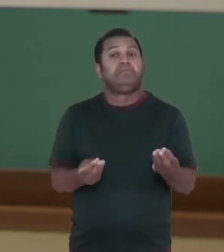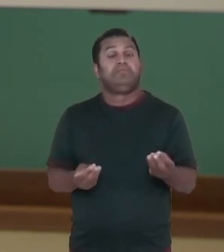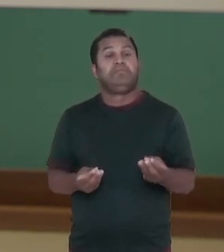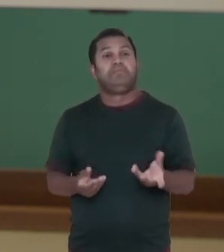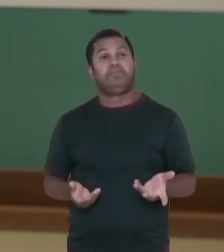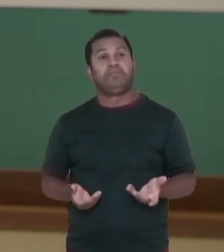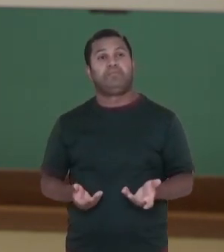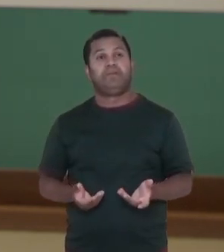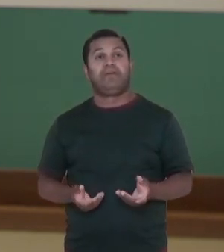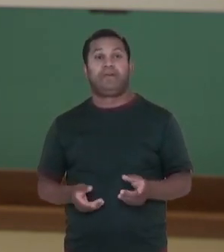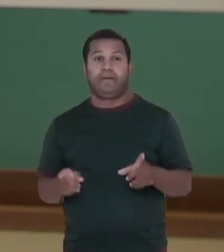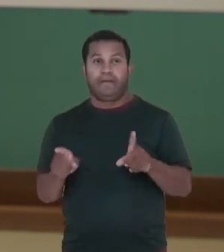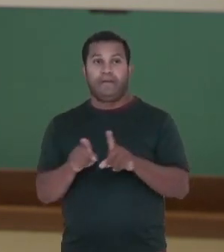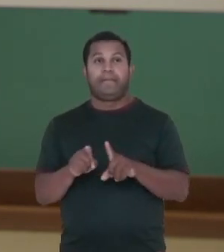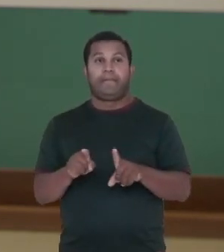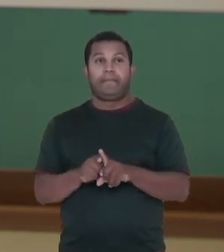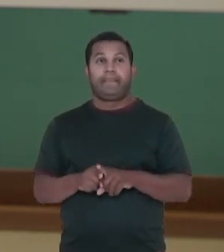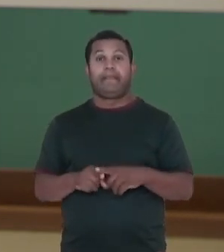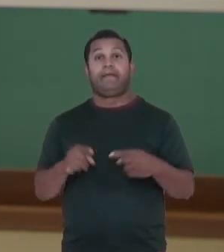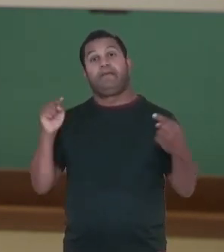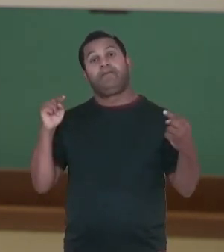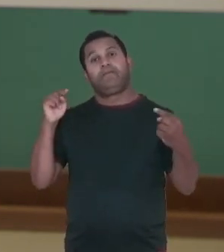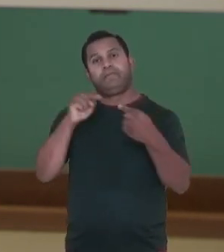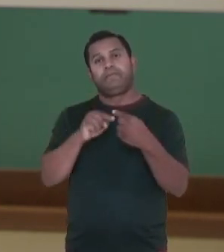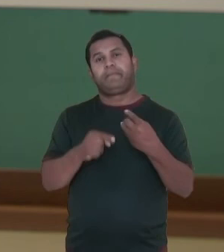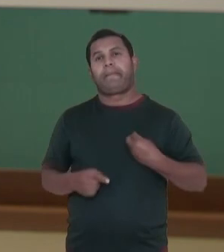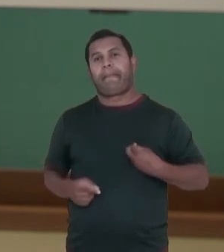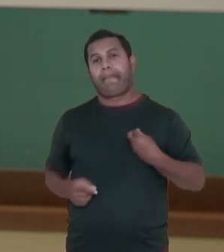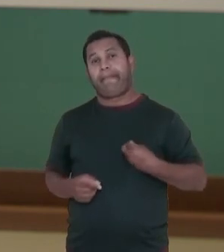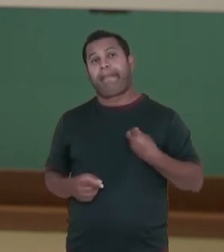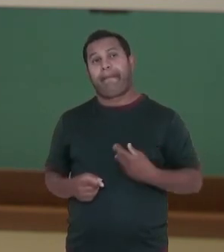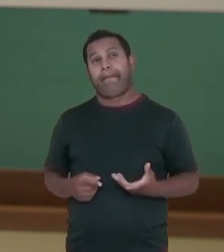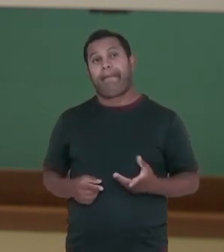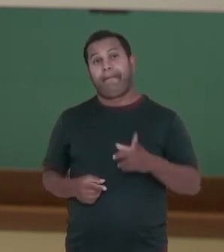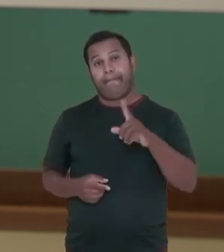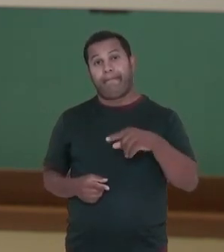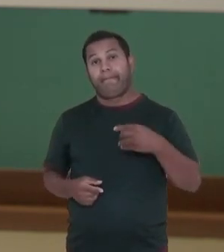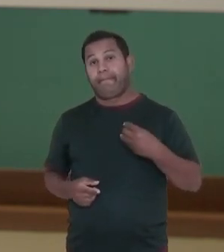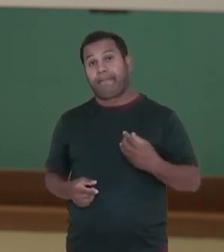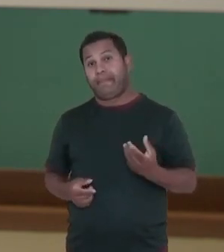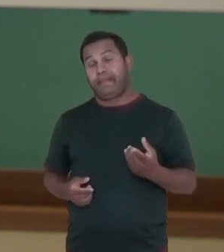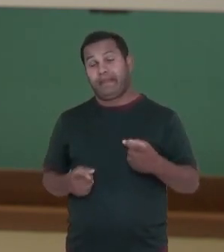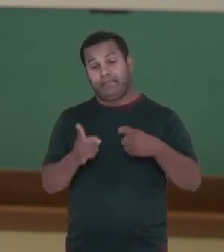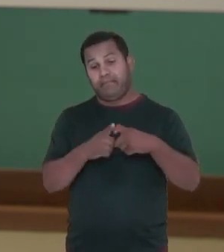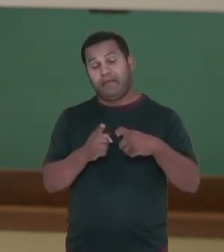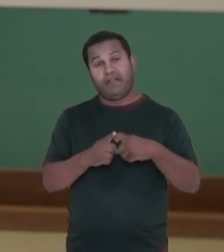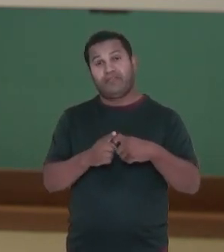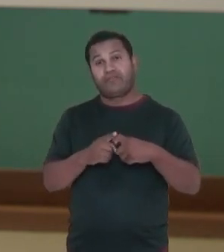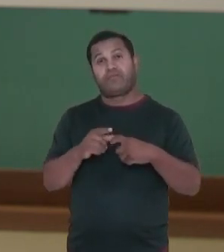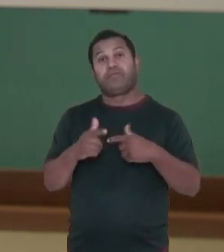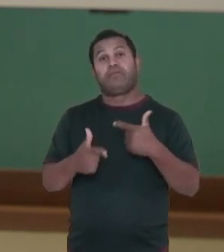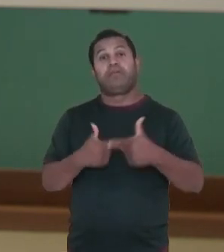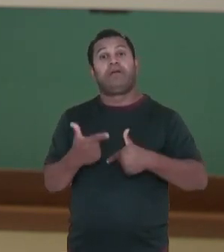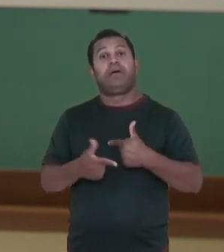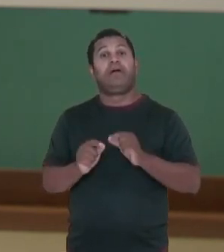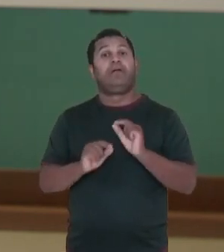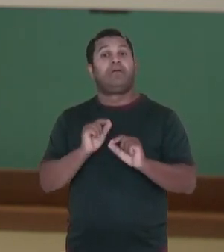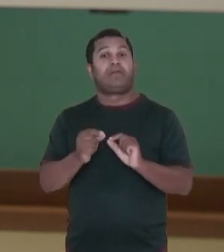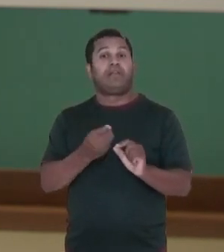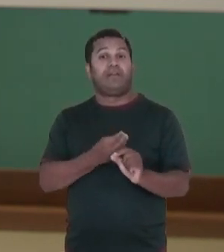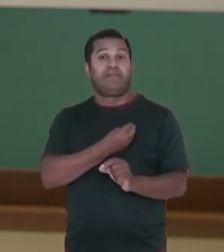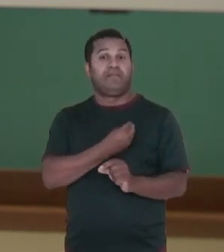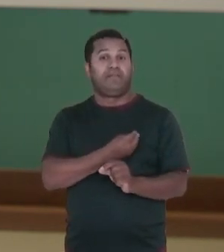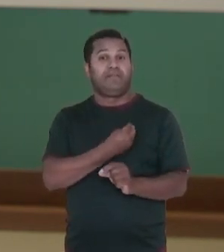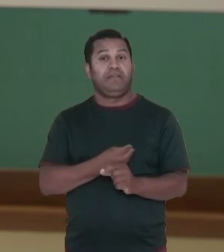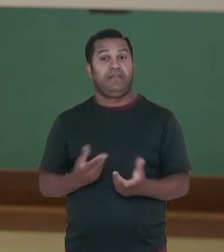preservar a vida, né? É essa a missão. E aí, se eu estou ali, os médicos realizando a eutanásia, ela está